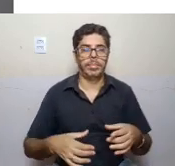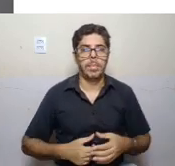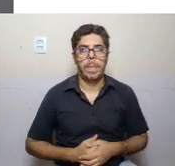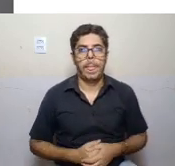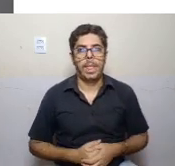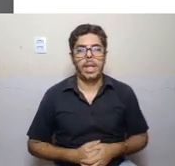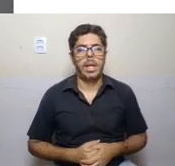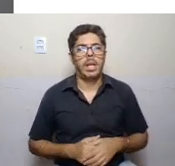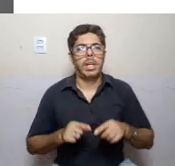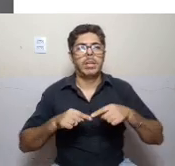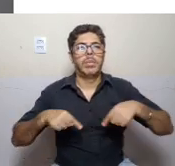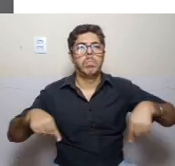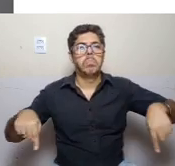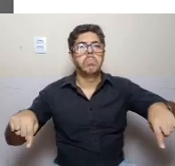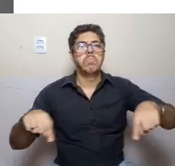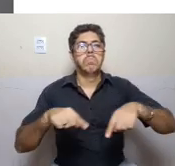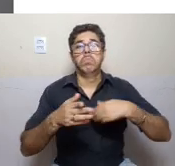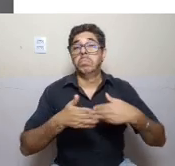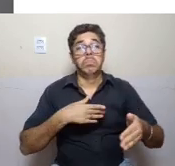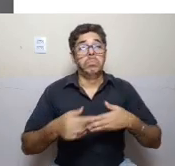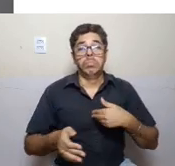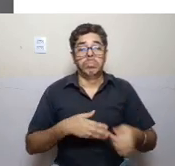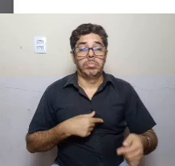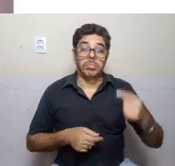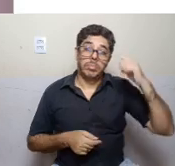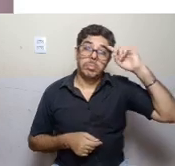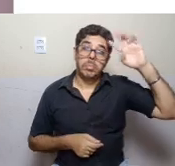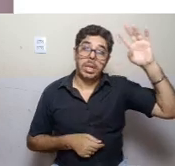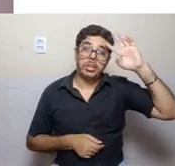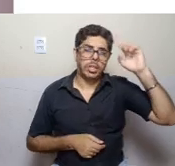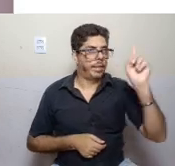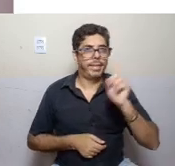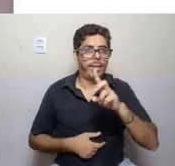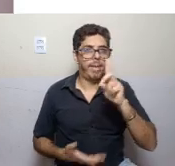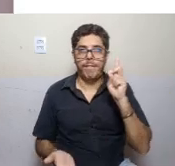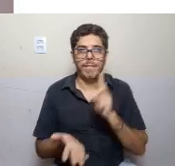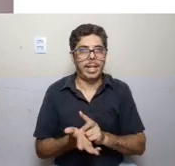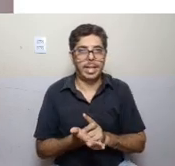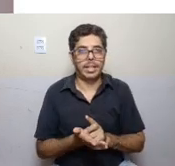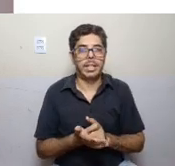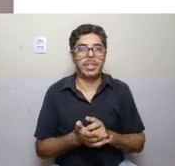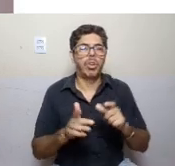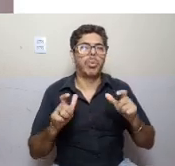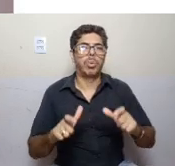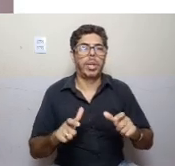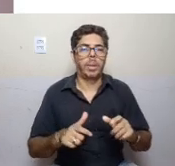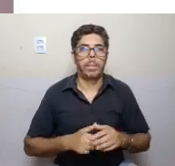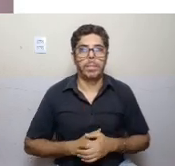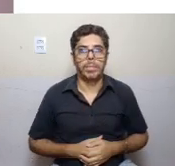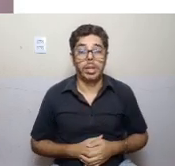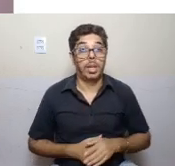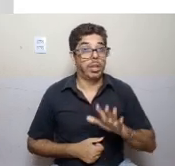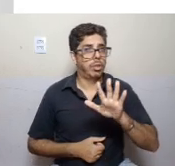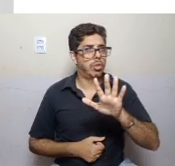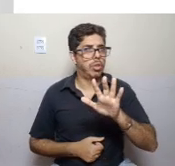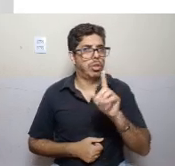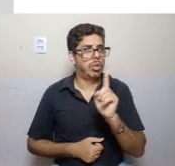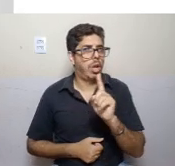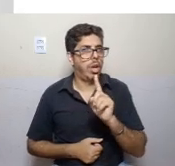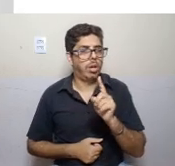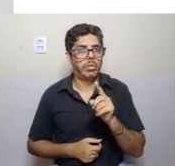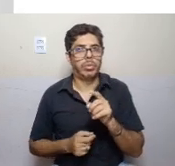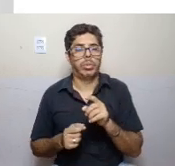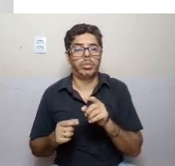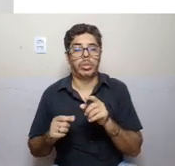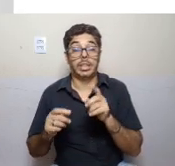forma genérica. Entenda que esse é um caminho imaginário, ele não é físico, é apenas um local do espaço em torno do fio. Aqui não